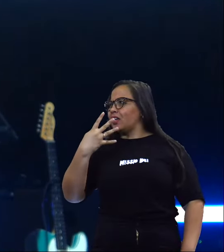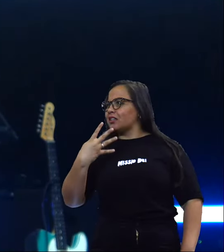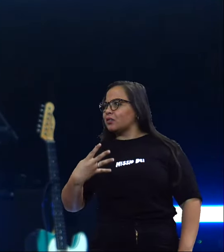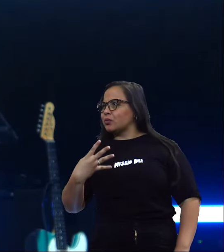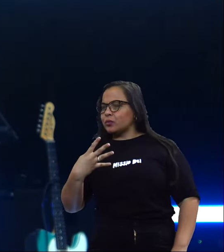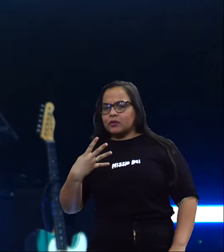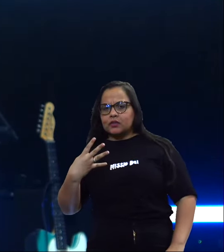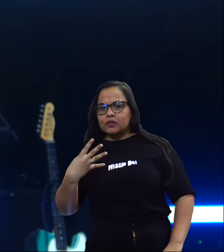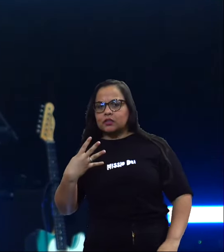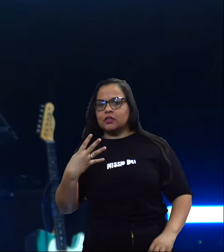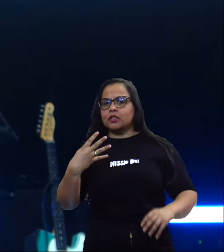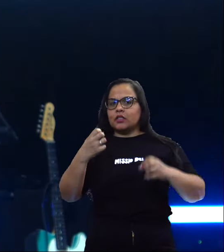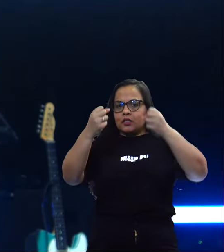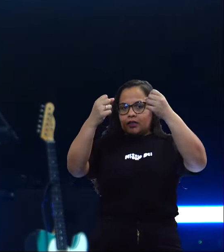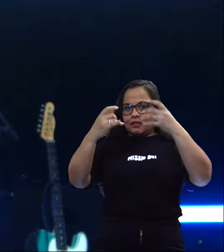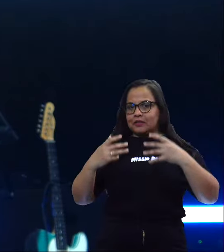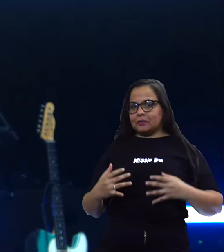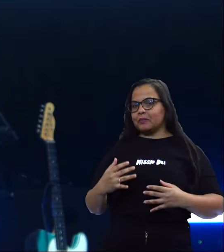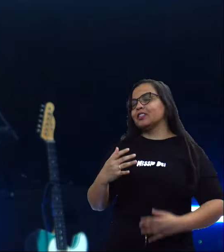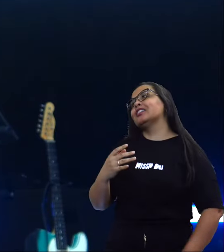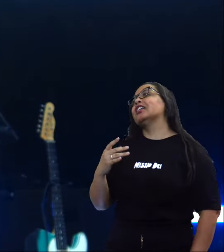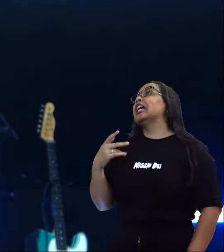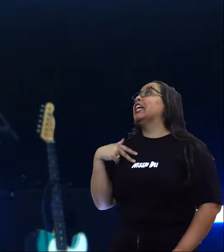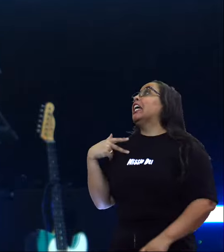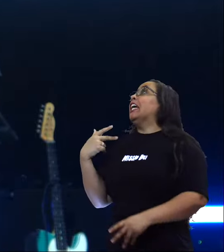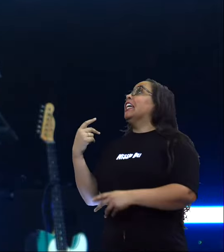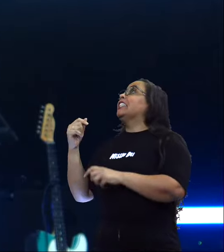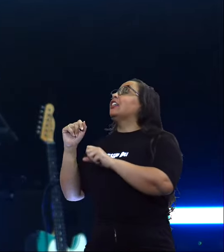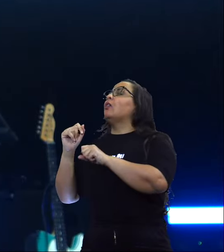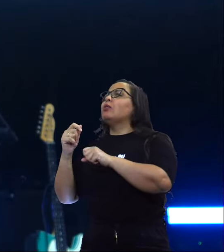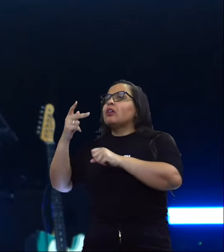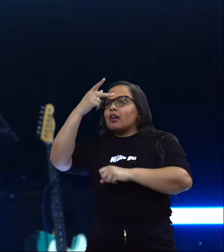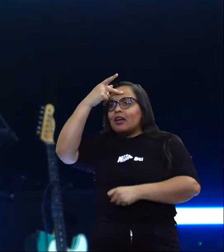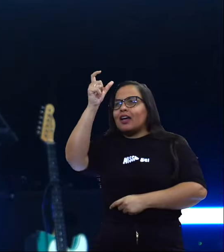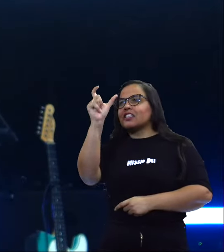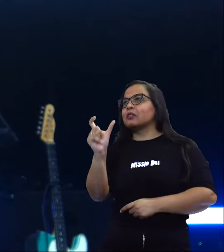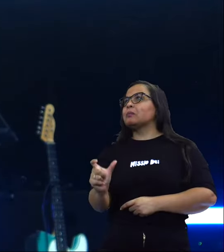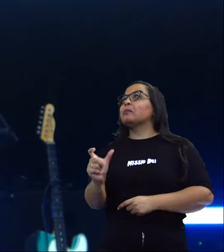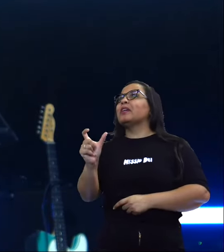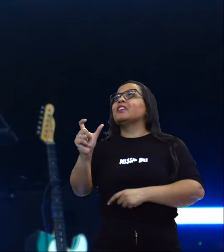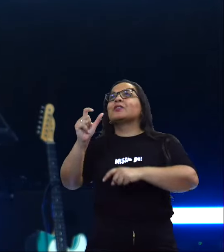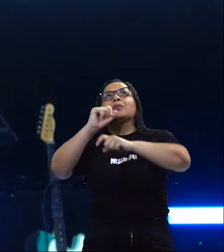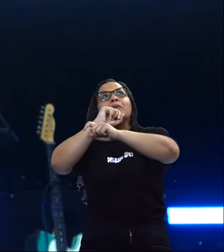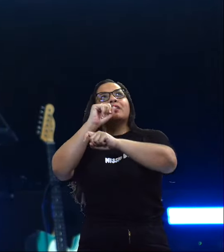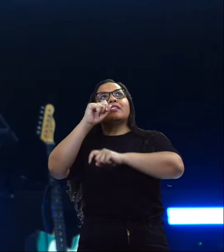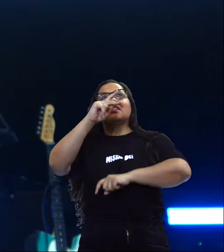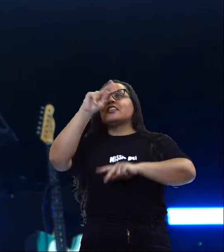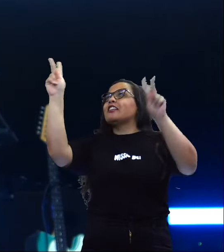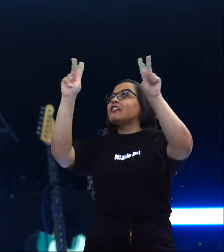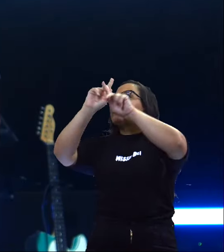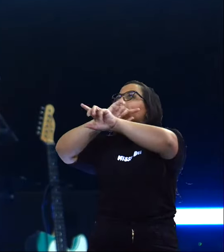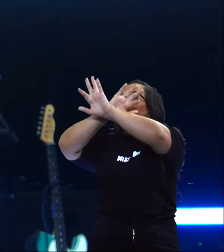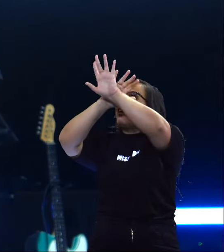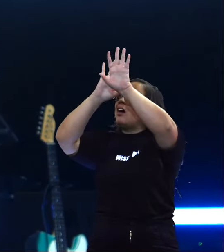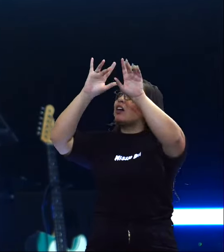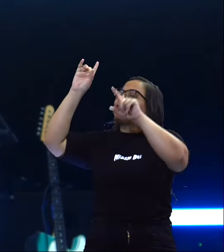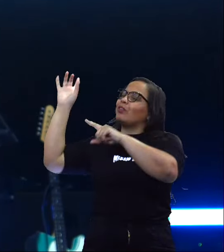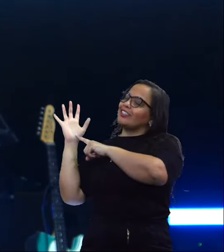dos que viram a minha glória e os sinais miraculosos que realizei no Egito e no deserto, e me puserem à prova,